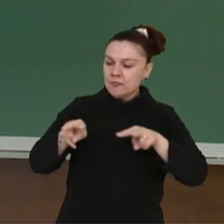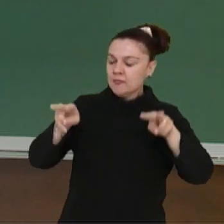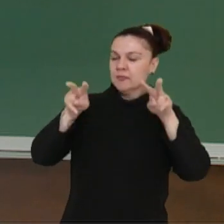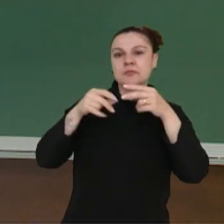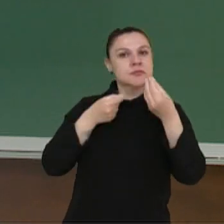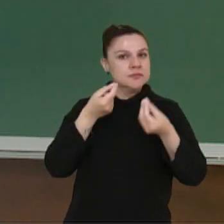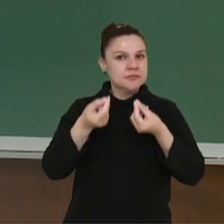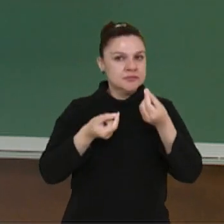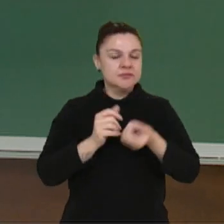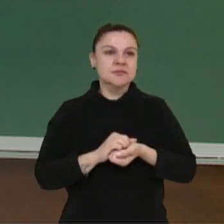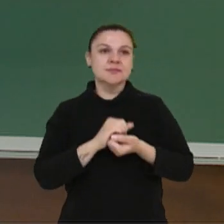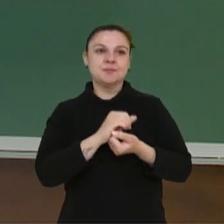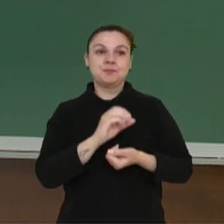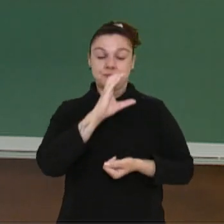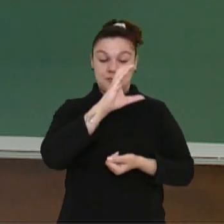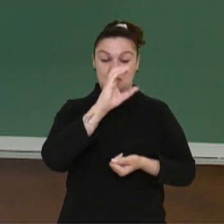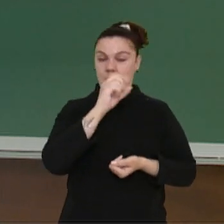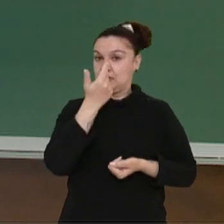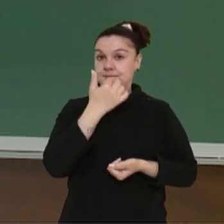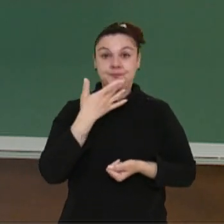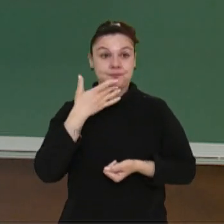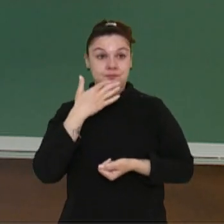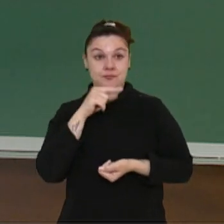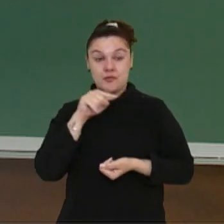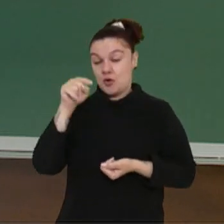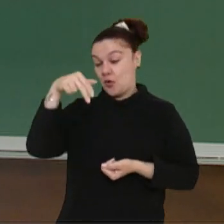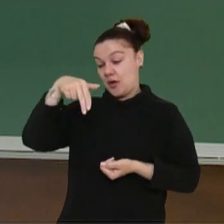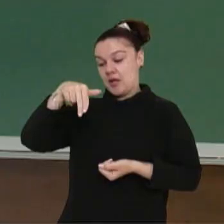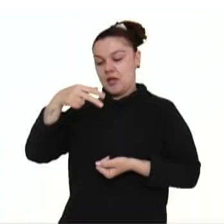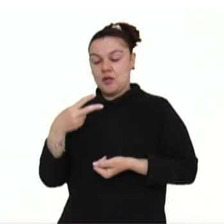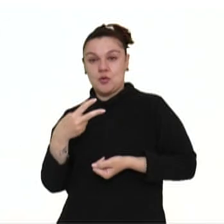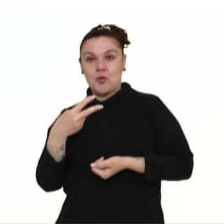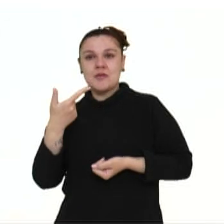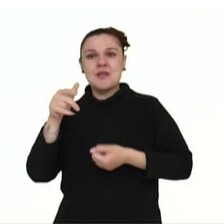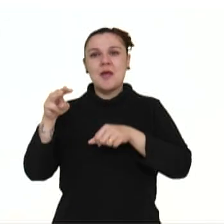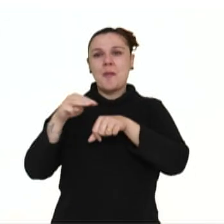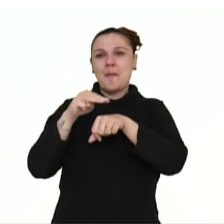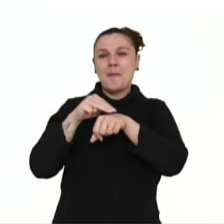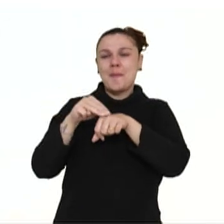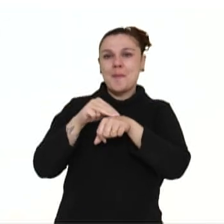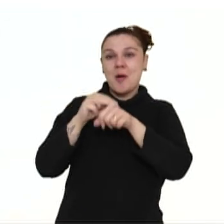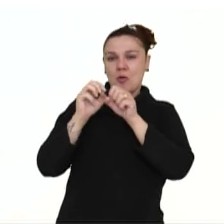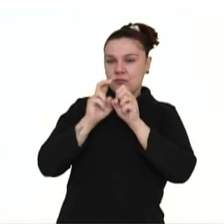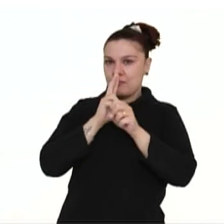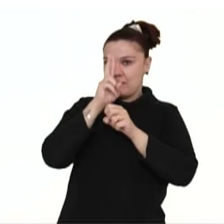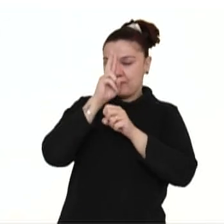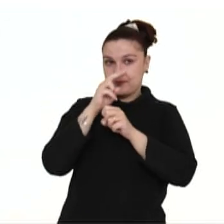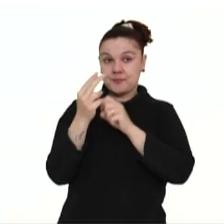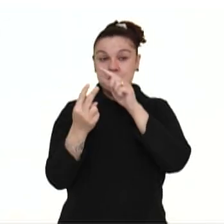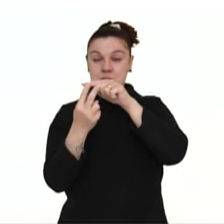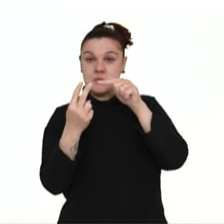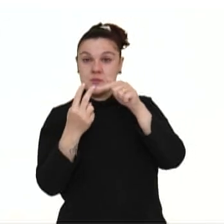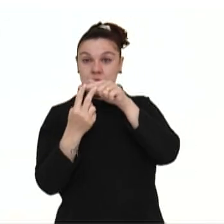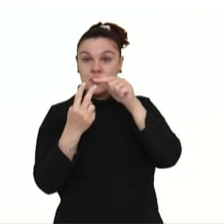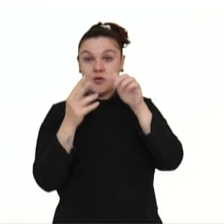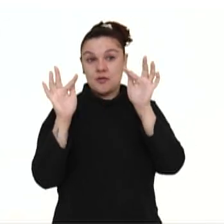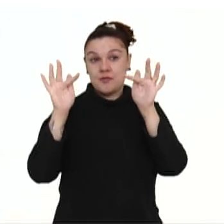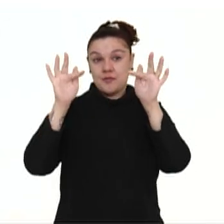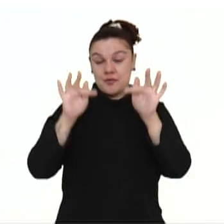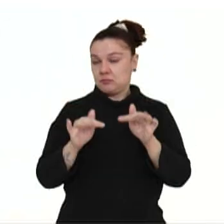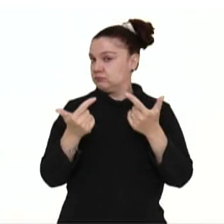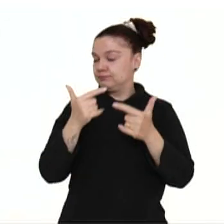tenho lá? Eu tenho o CO, que é incolor, e tenho o NO2, que é castanho intenso. E os meus outros 2 produtos